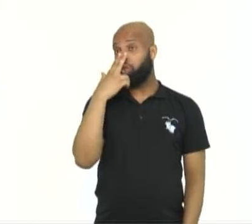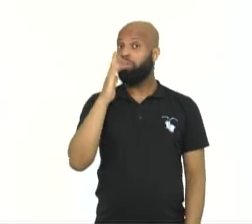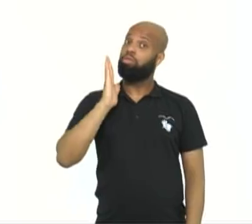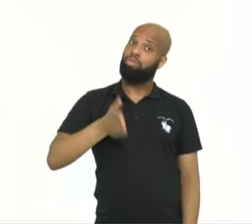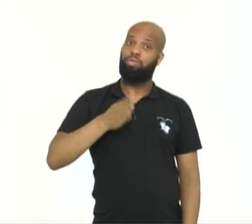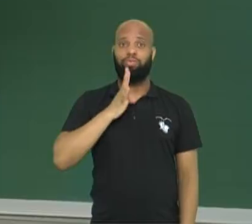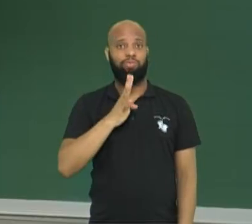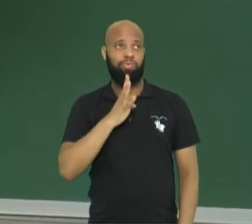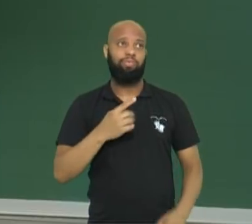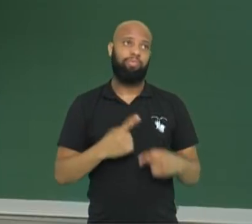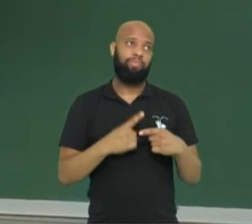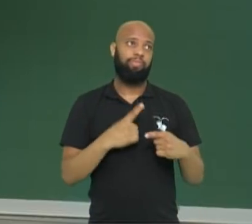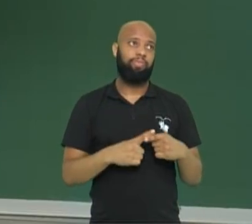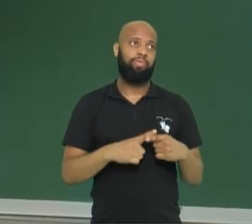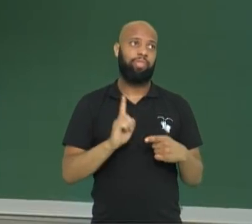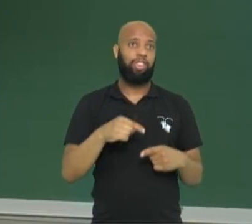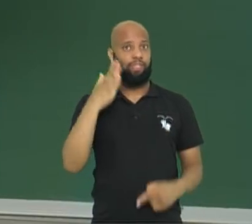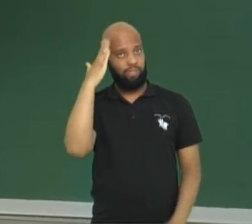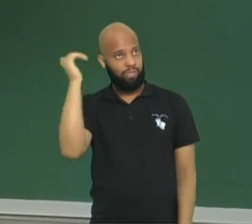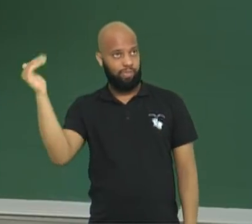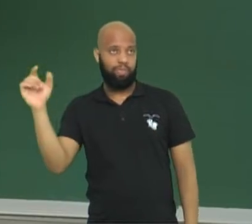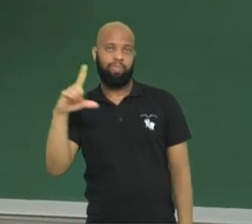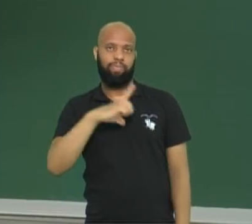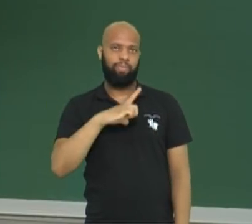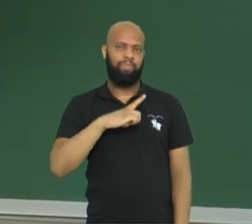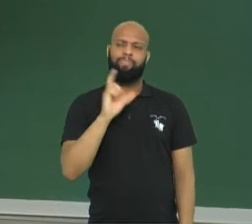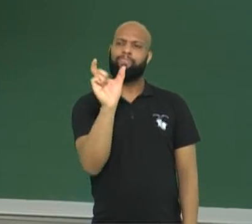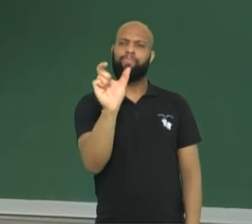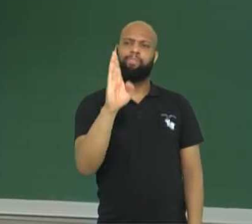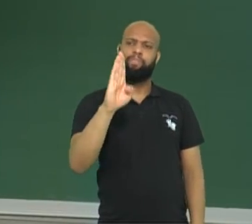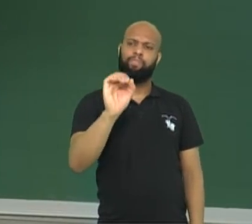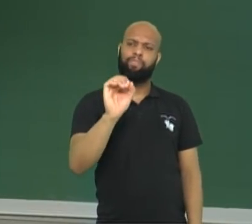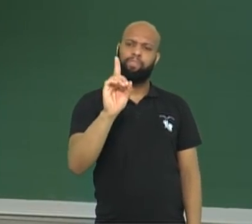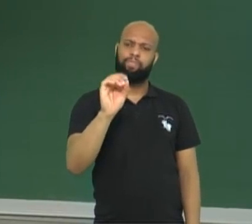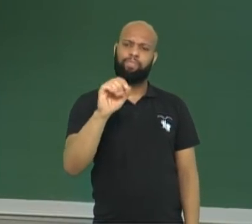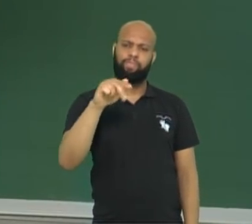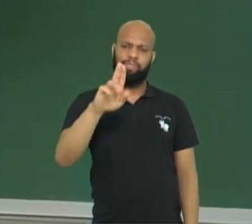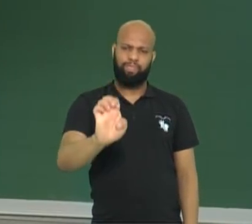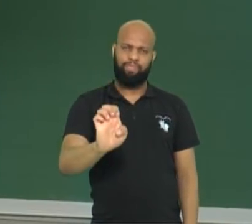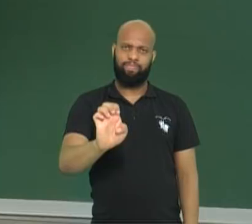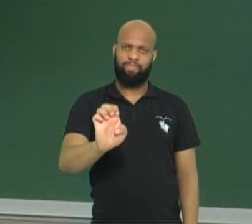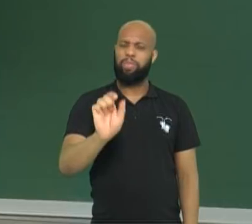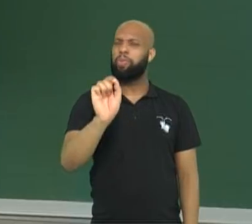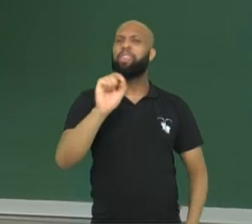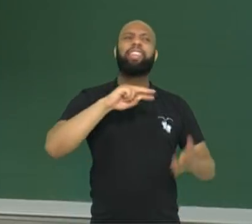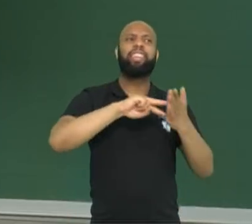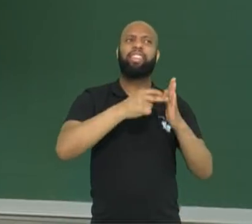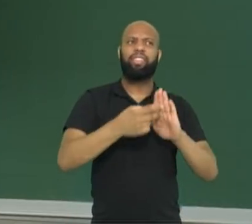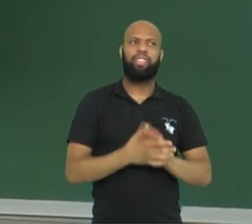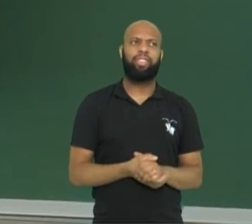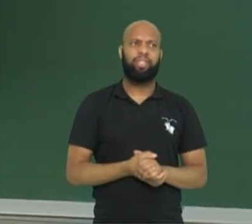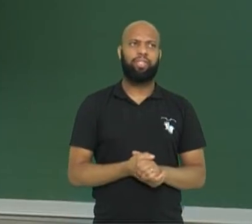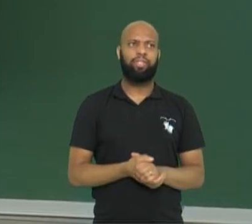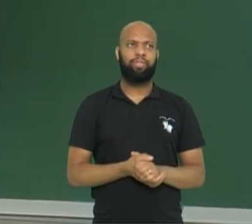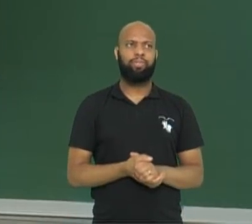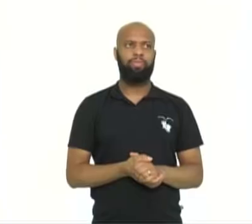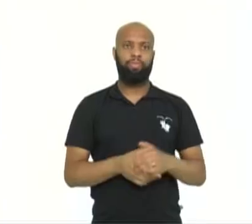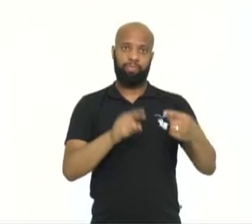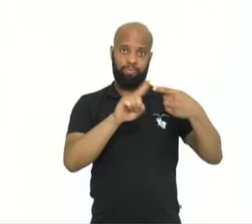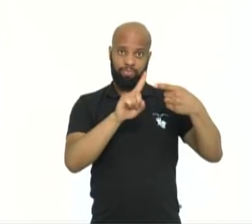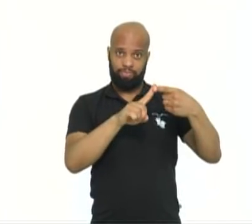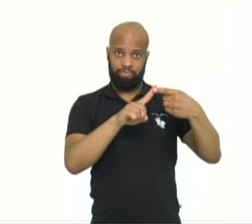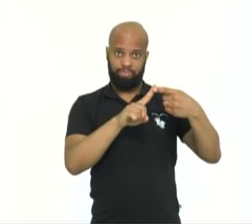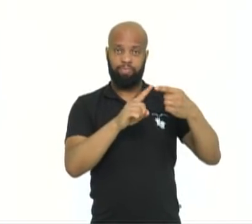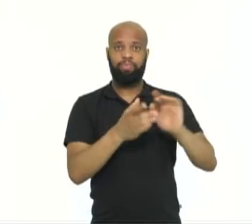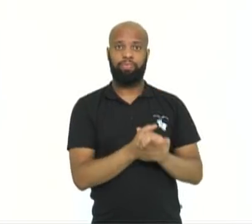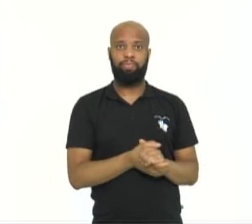né? Porque é bem popular, né? Essa expressão, mas talvez nem todos, tá? Então vejamos aqui as opções.